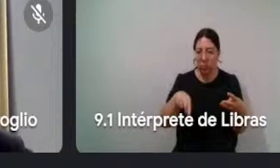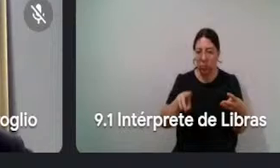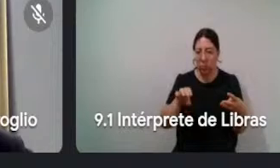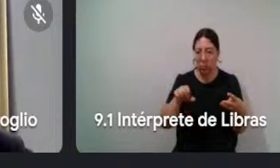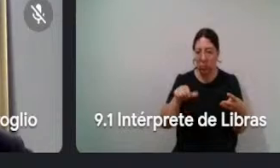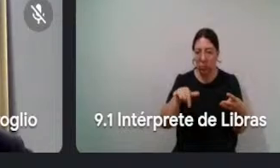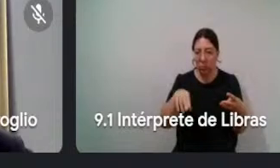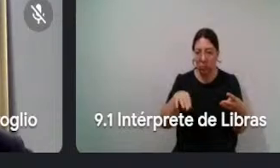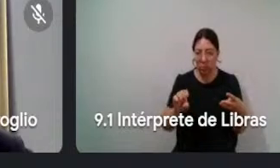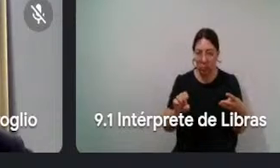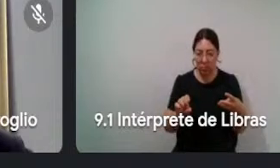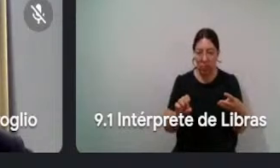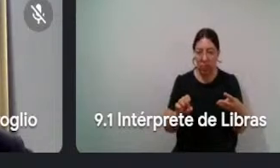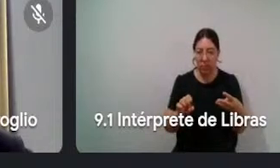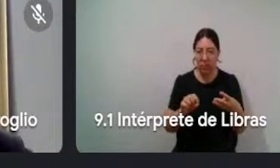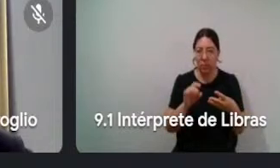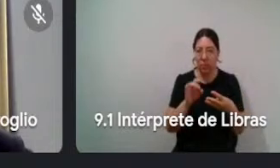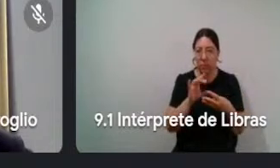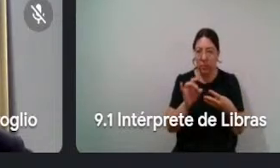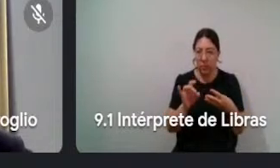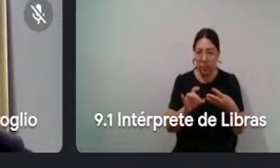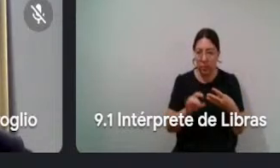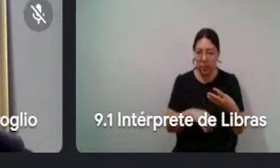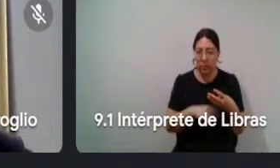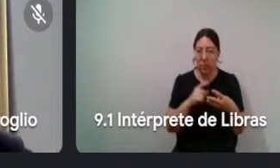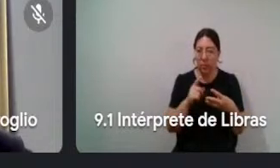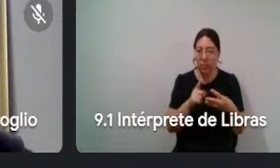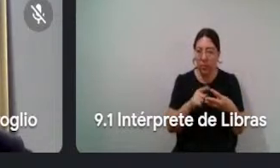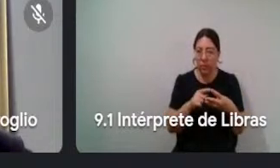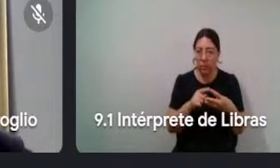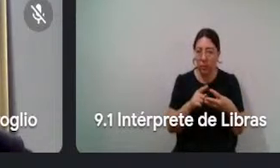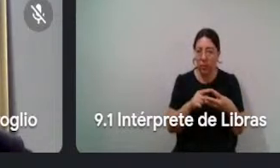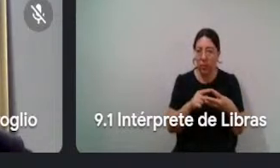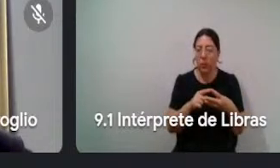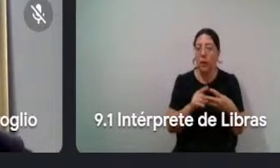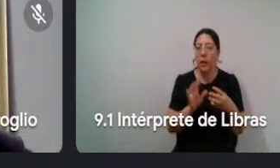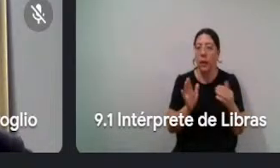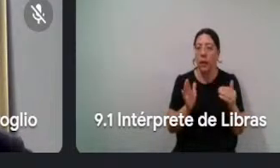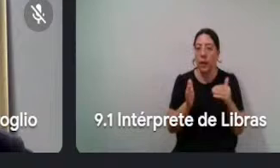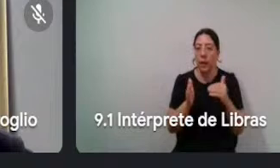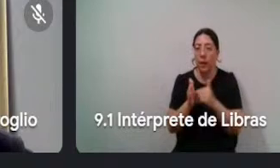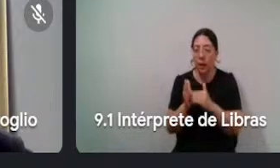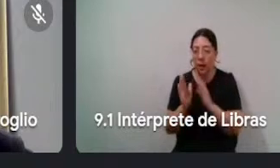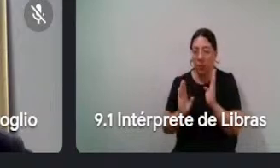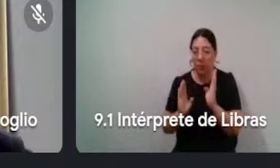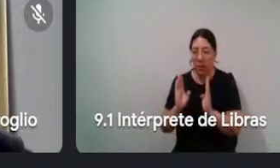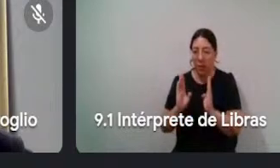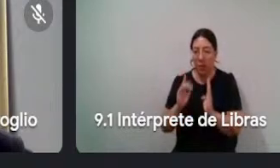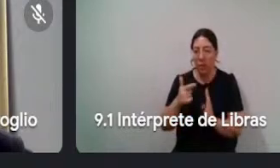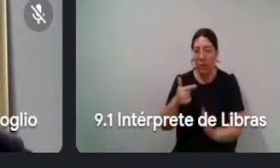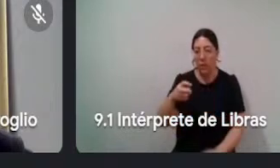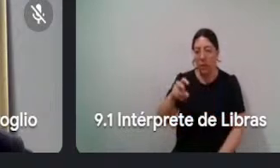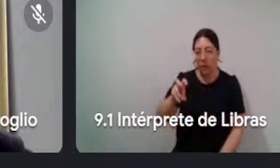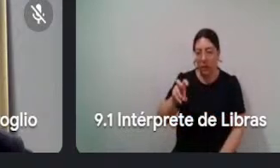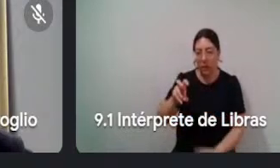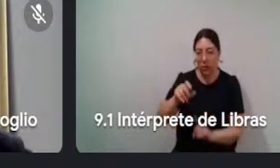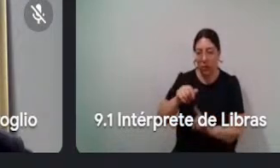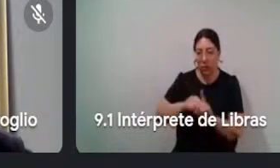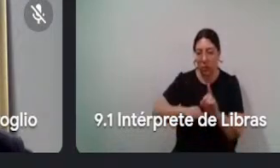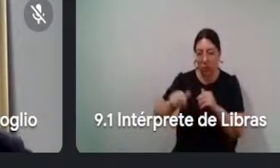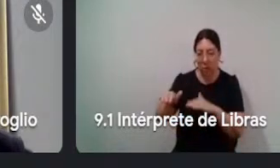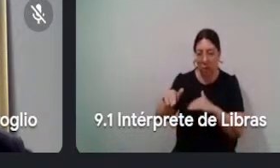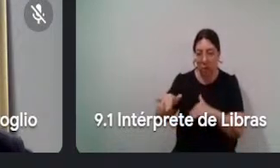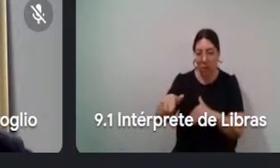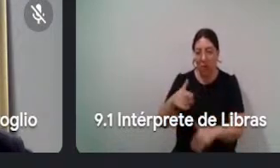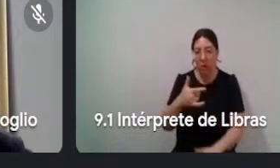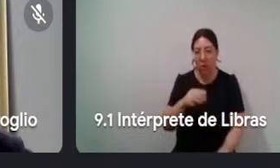cada um deles. Desembargadora Jaqueline, termina o mandato 25 de 9 de 2023. Pagadora